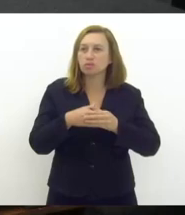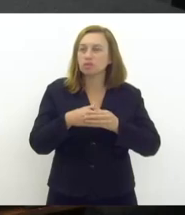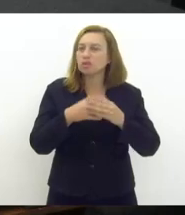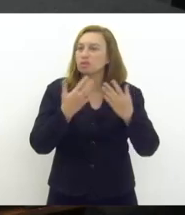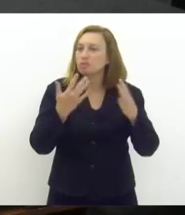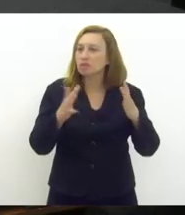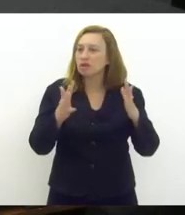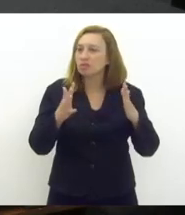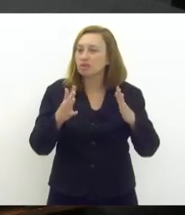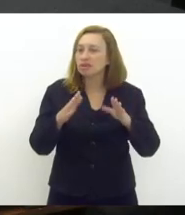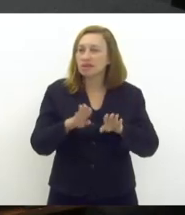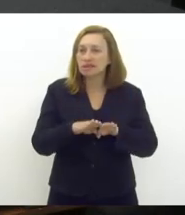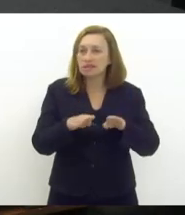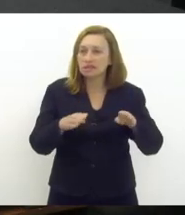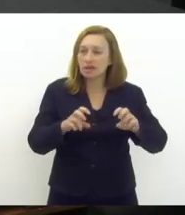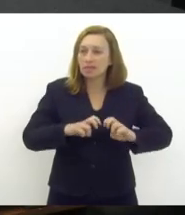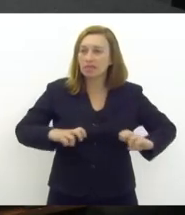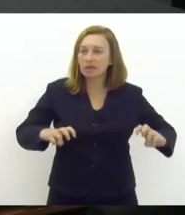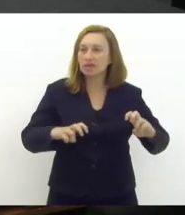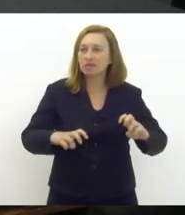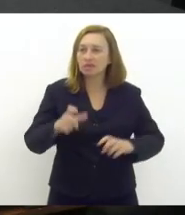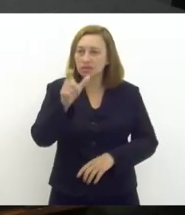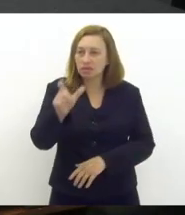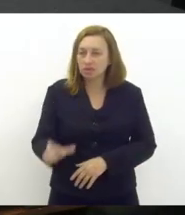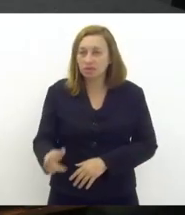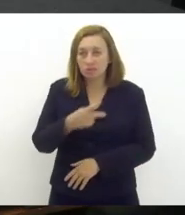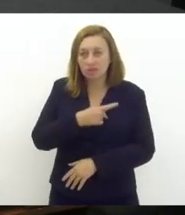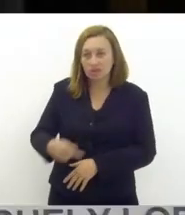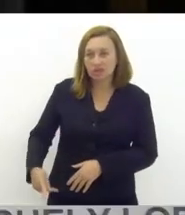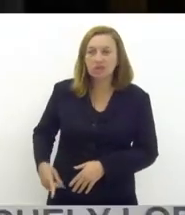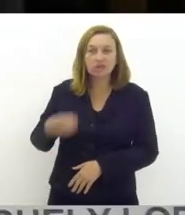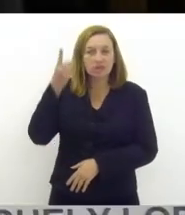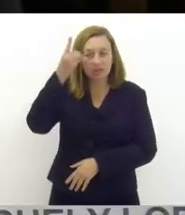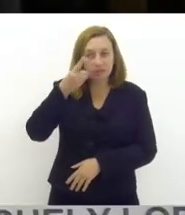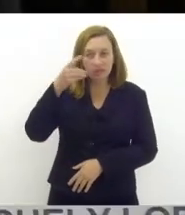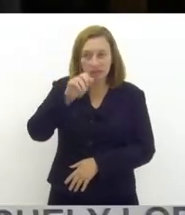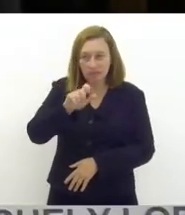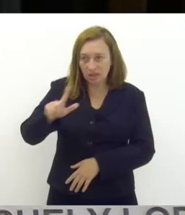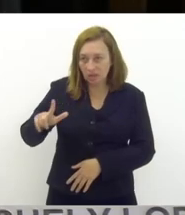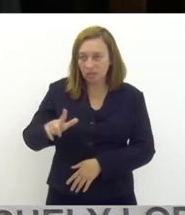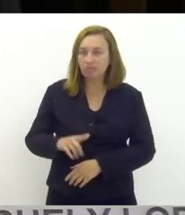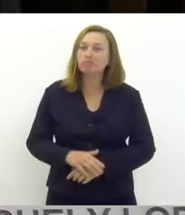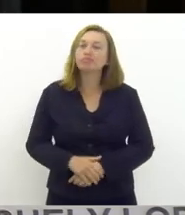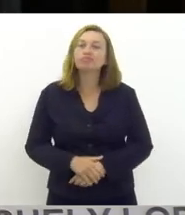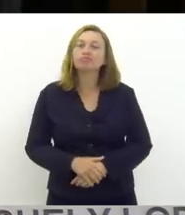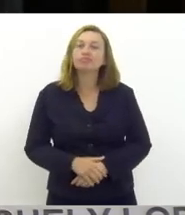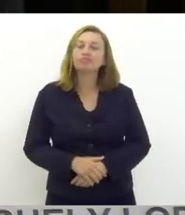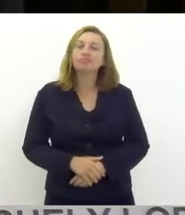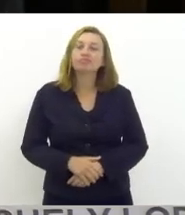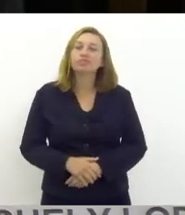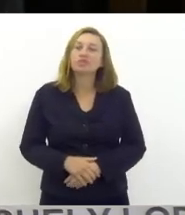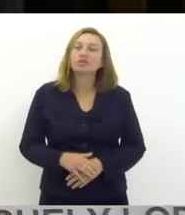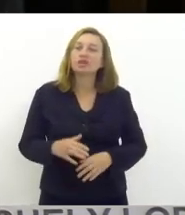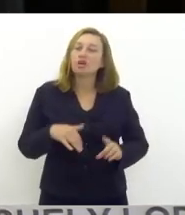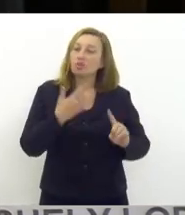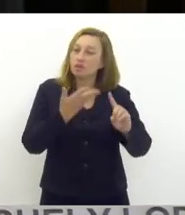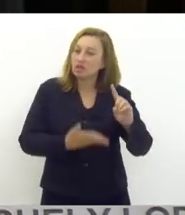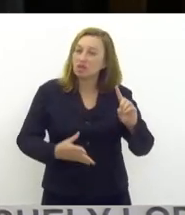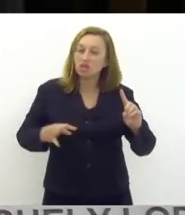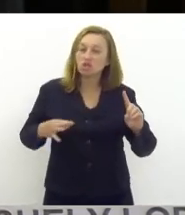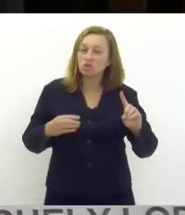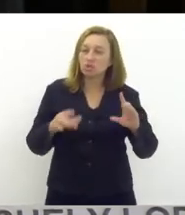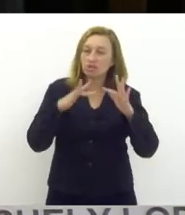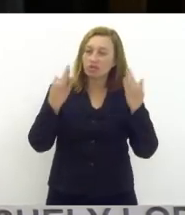especialmente essa mesa na pessoa do seu presidente o deputado Daniel cumprimento especialmente a homenageada e todos os seus